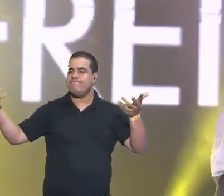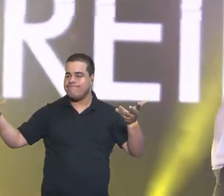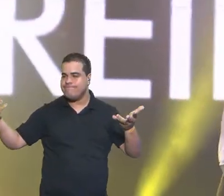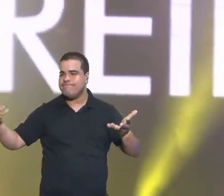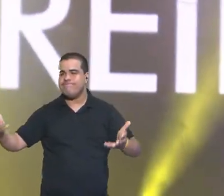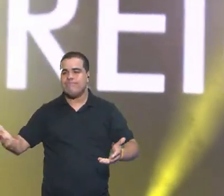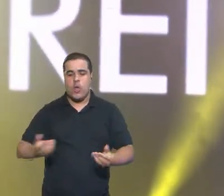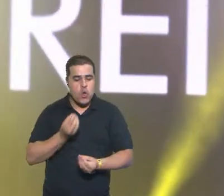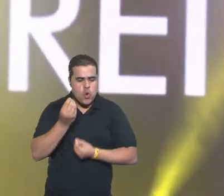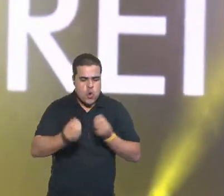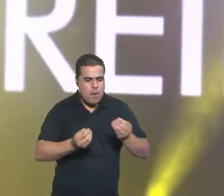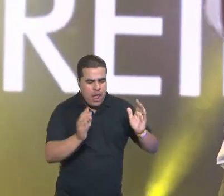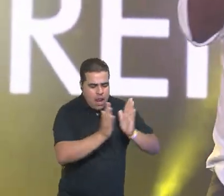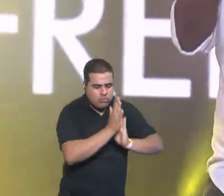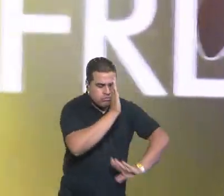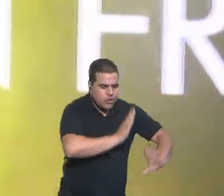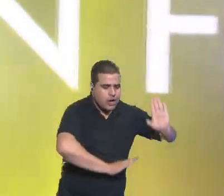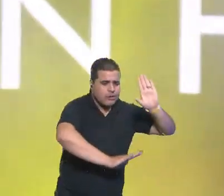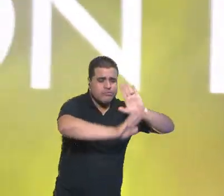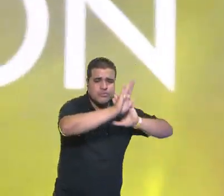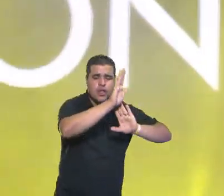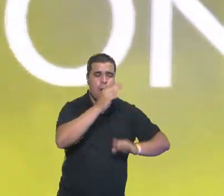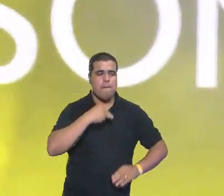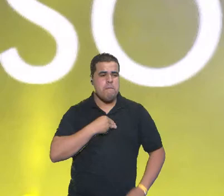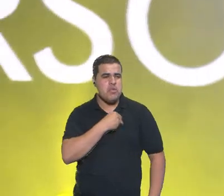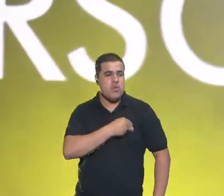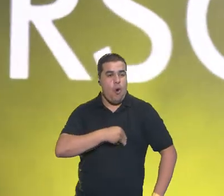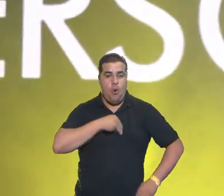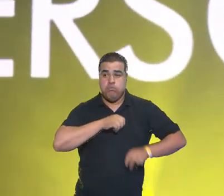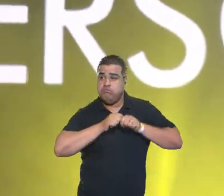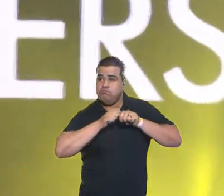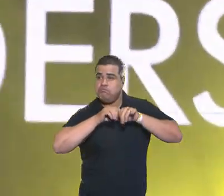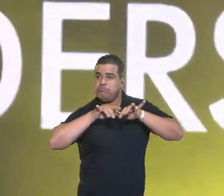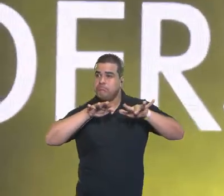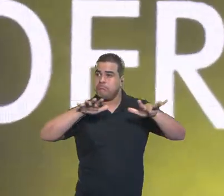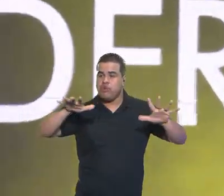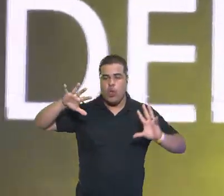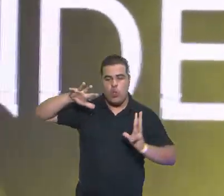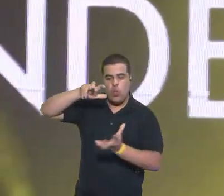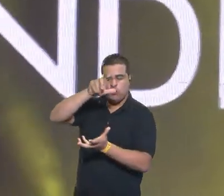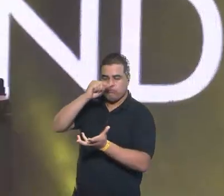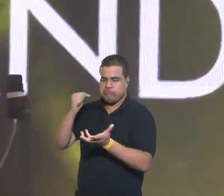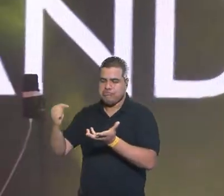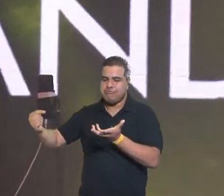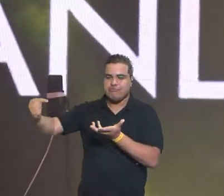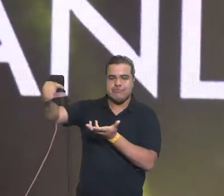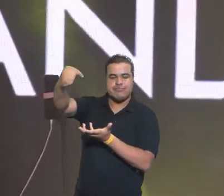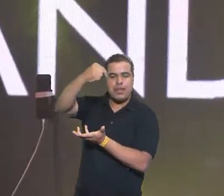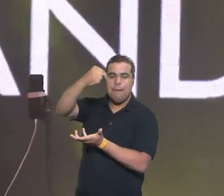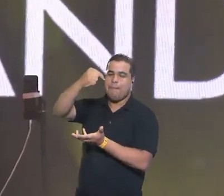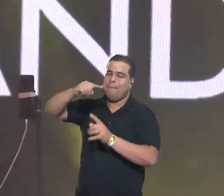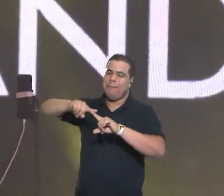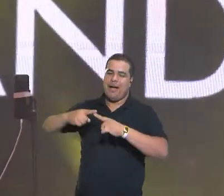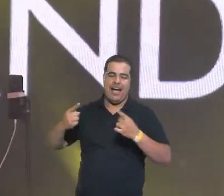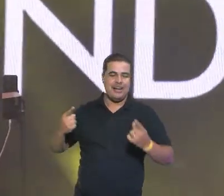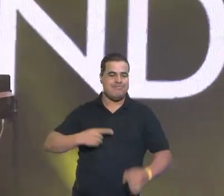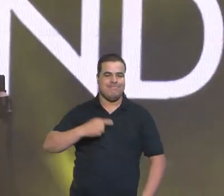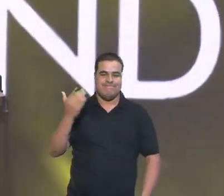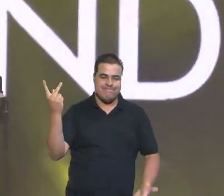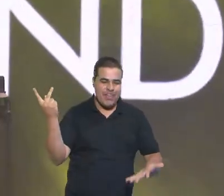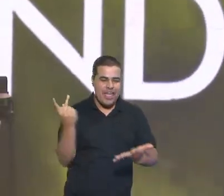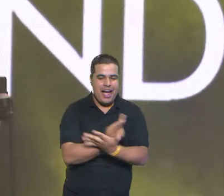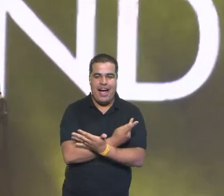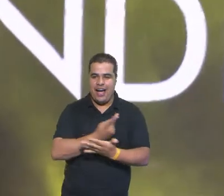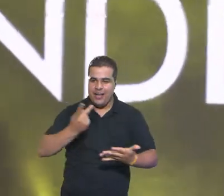ela não teria força para adorar não haveria missionário mas o plano não